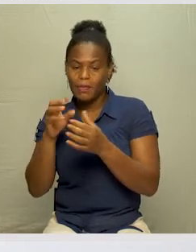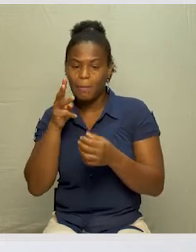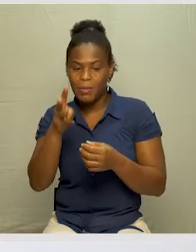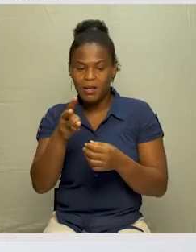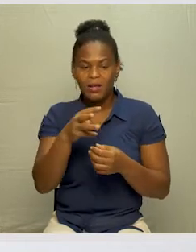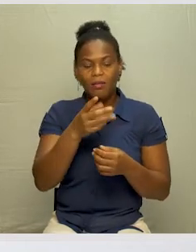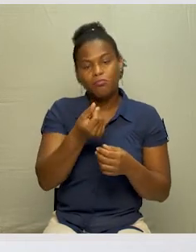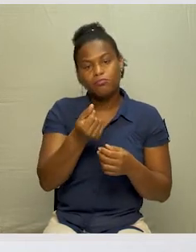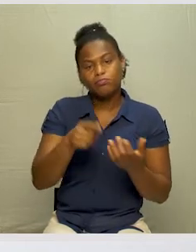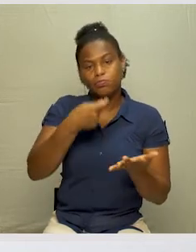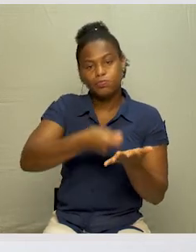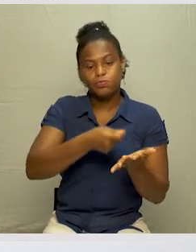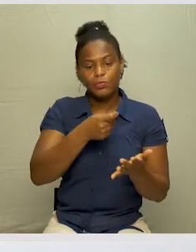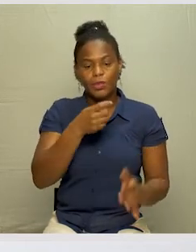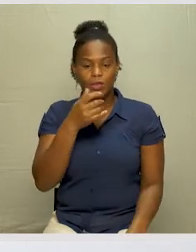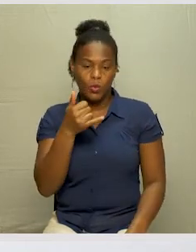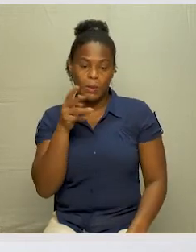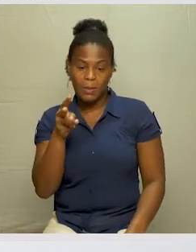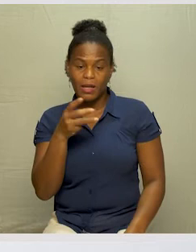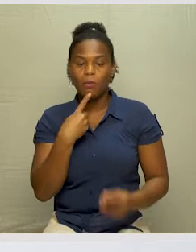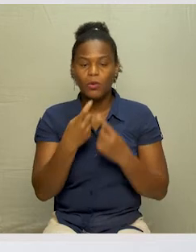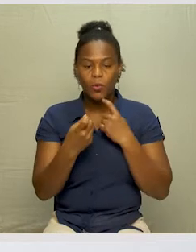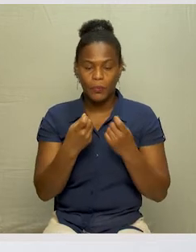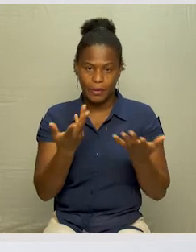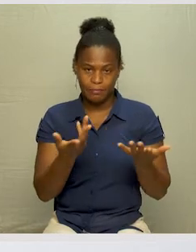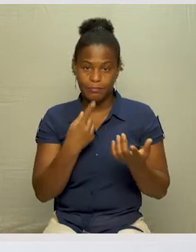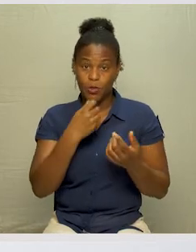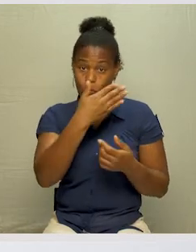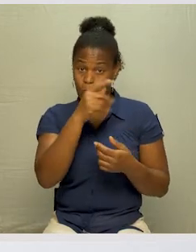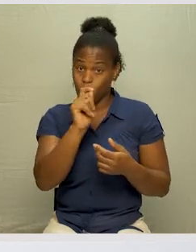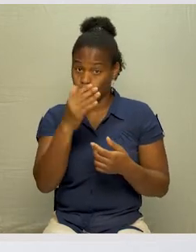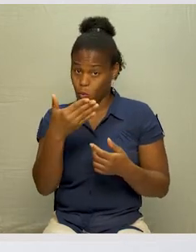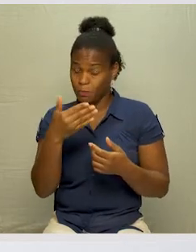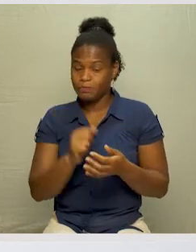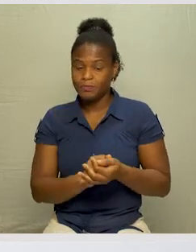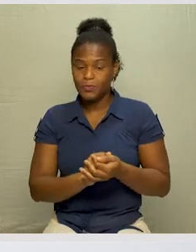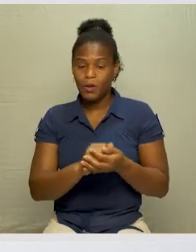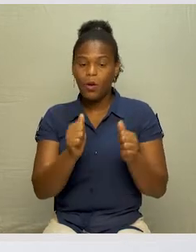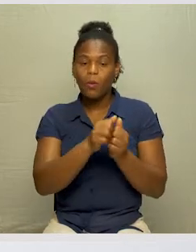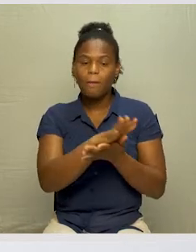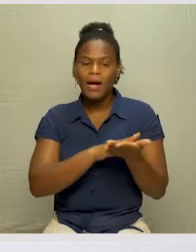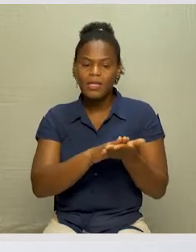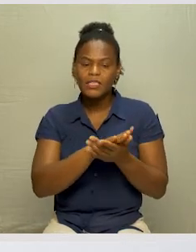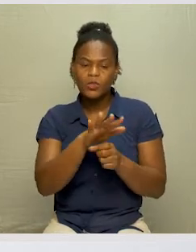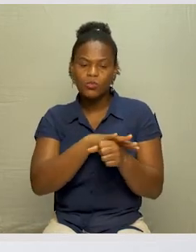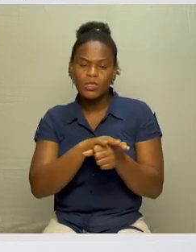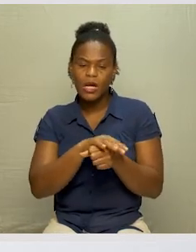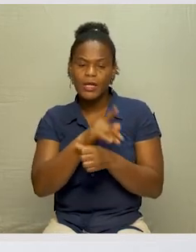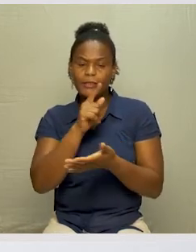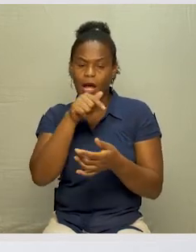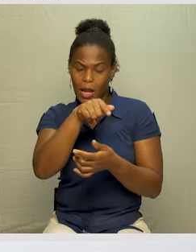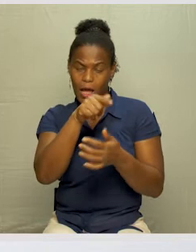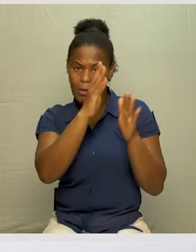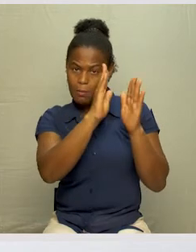1.000 e capital, 2.000. E a pergunta é, com base na situação descrita, se o país já